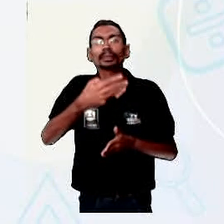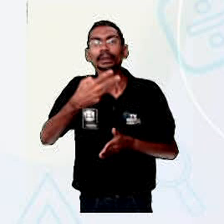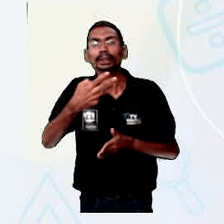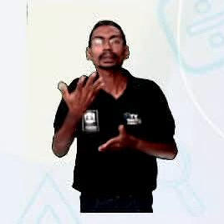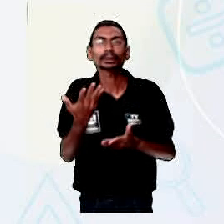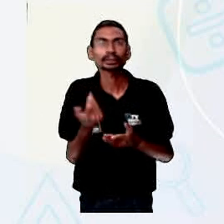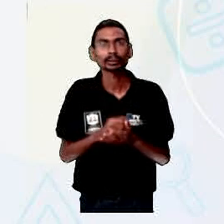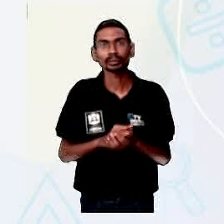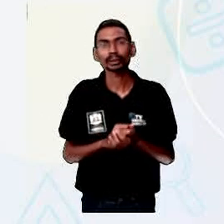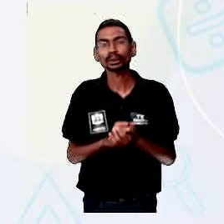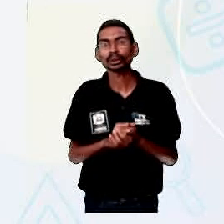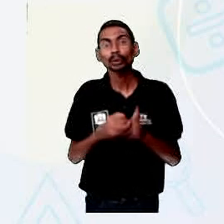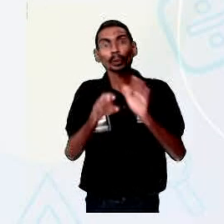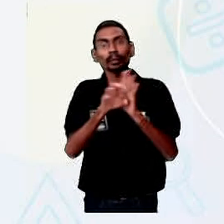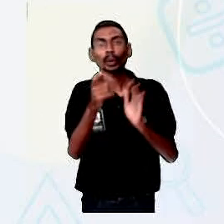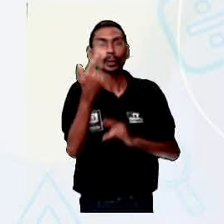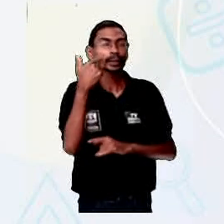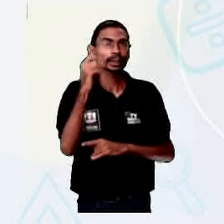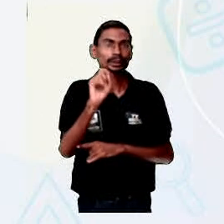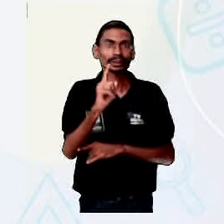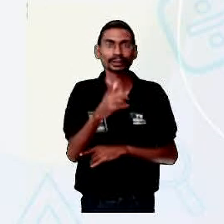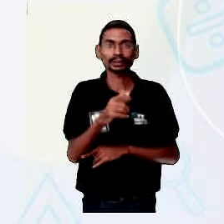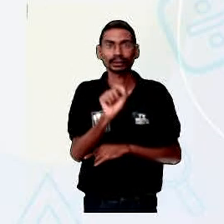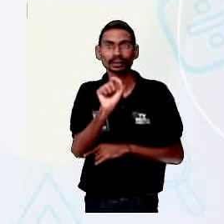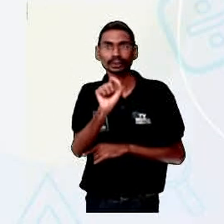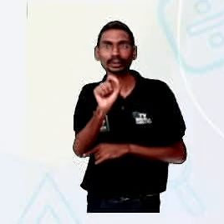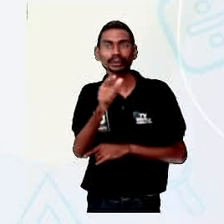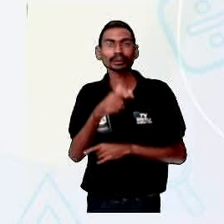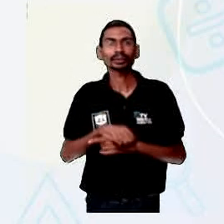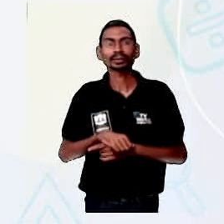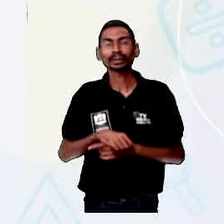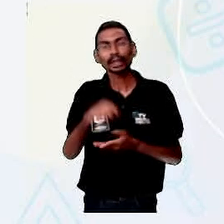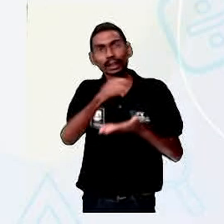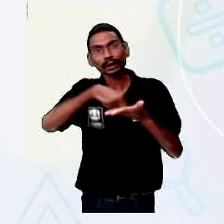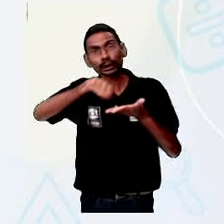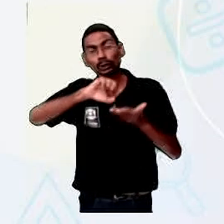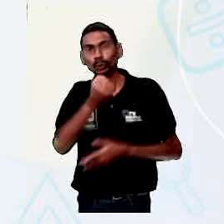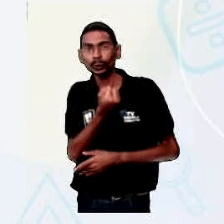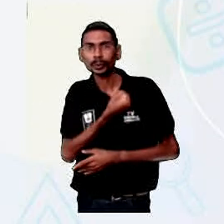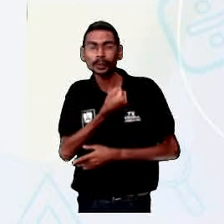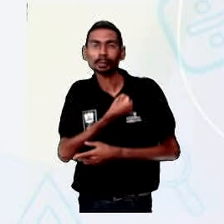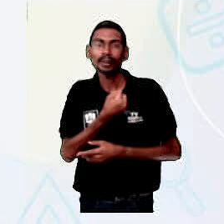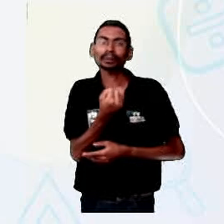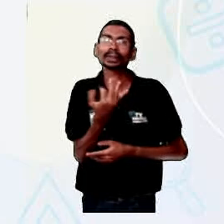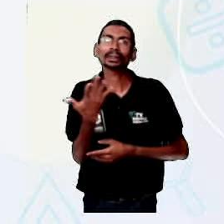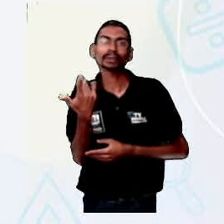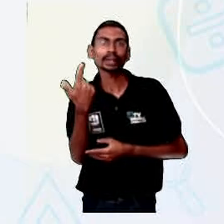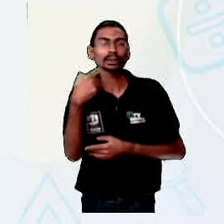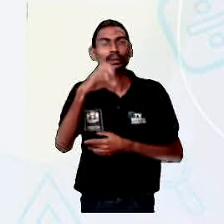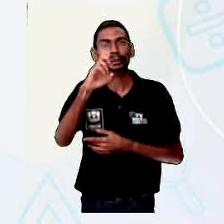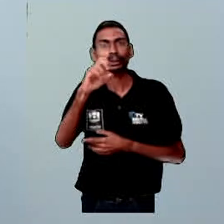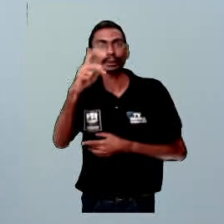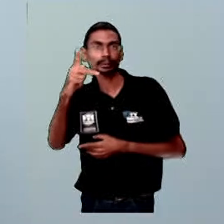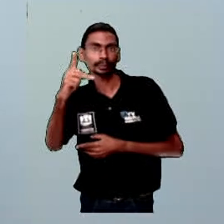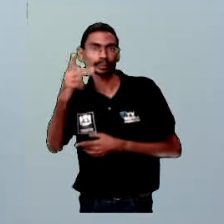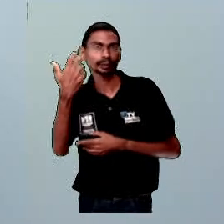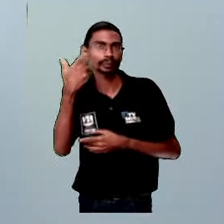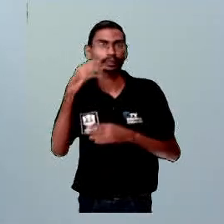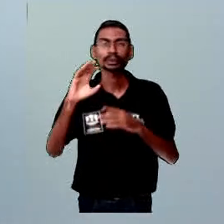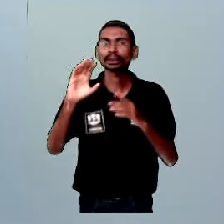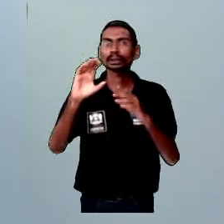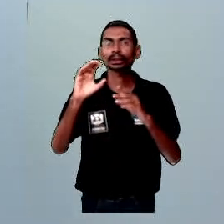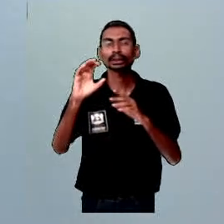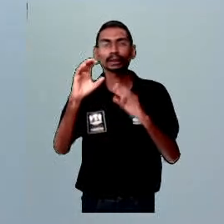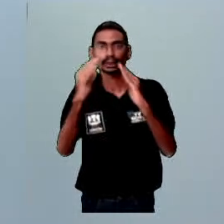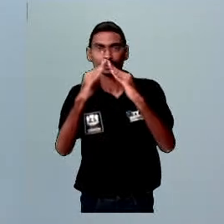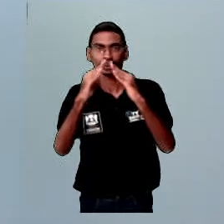sobre códigos postais. O nosso CEP da nossa casa é escrito com números naturais. Esses números, eles formam a